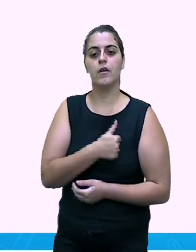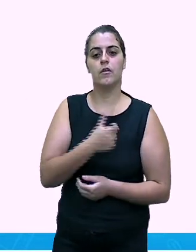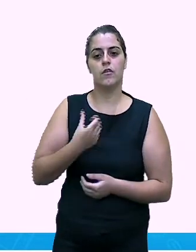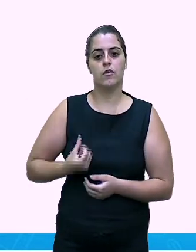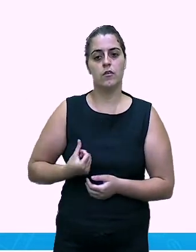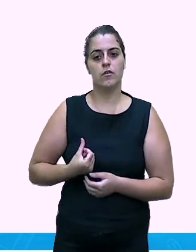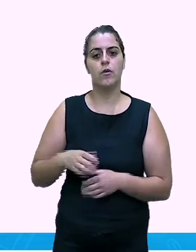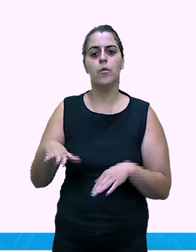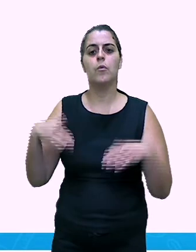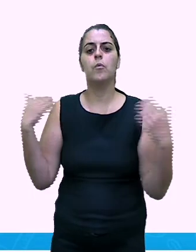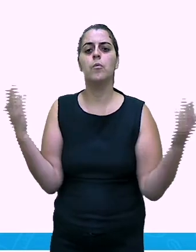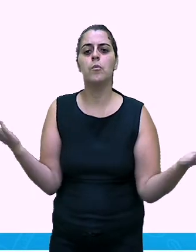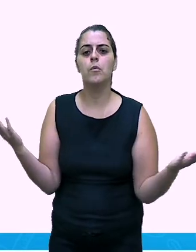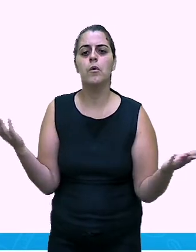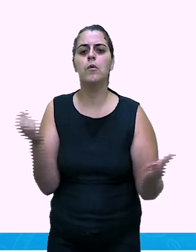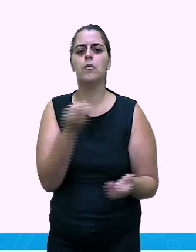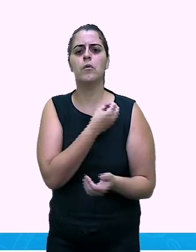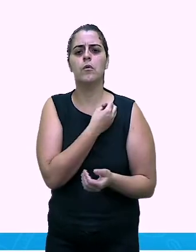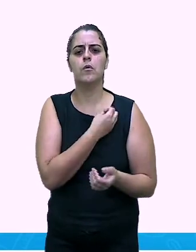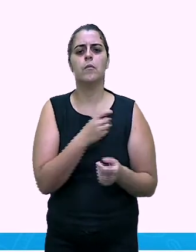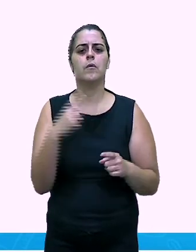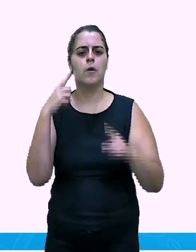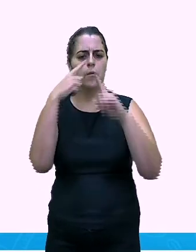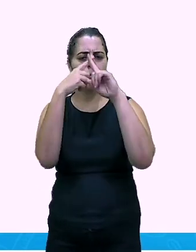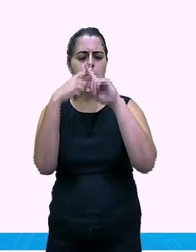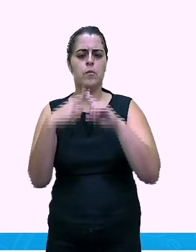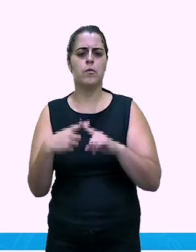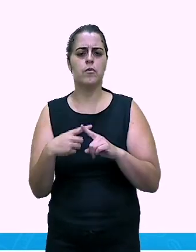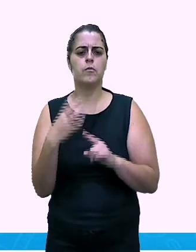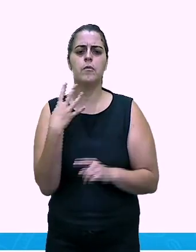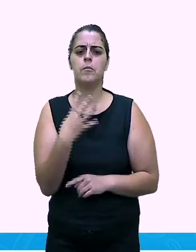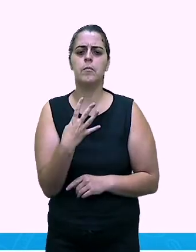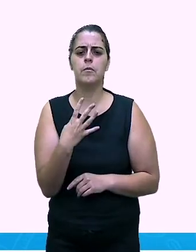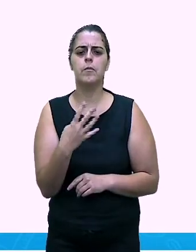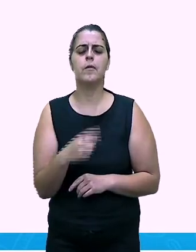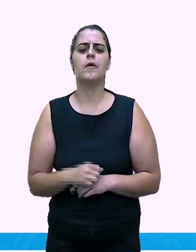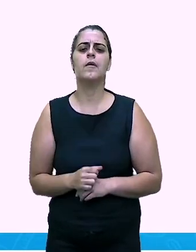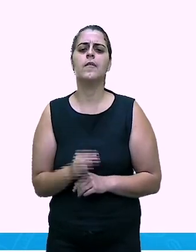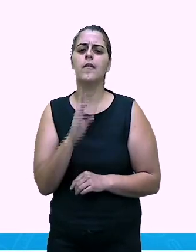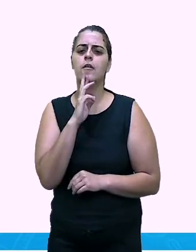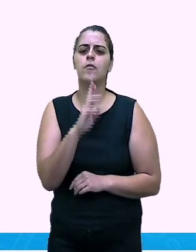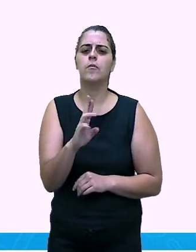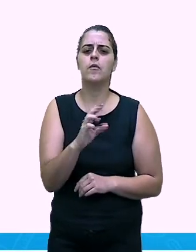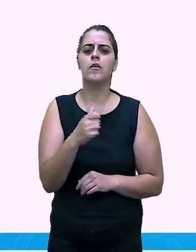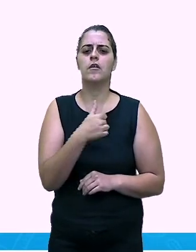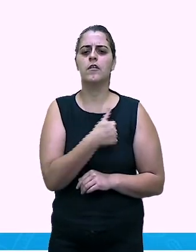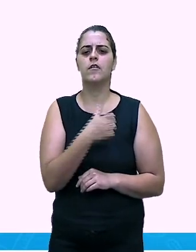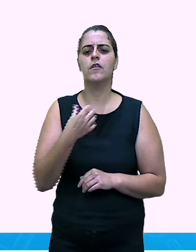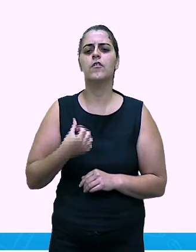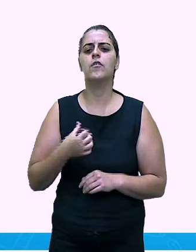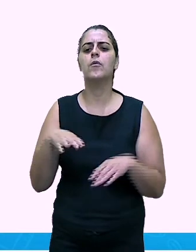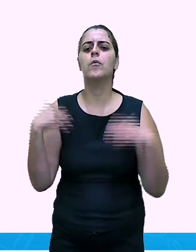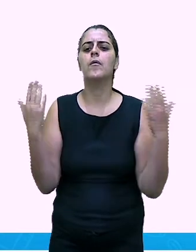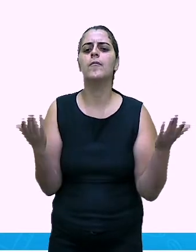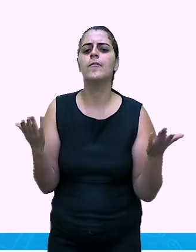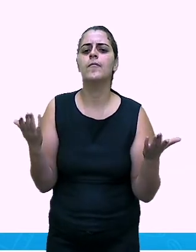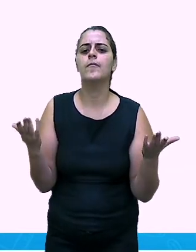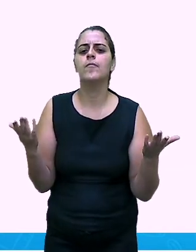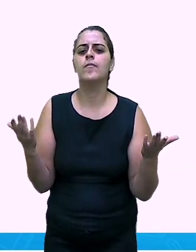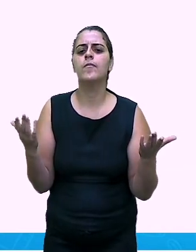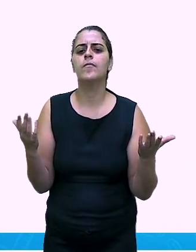16. Qual número que, ao multiplicar por 4, vai dar exatamente 16? Olha aqui,